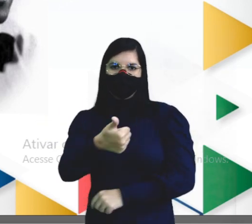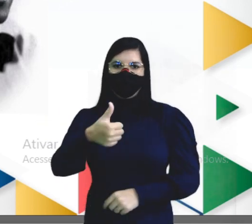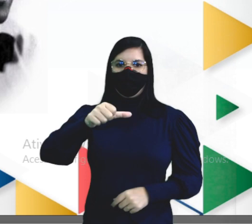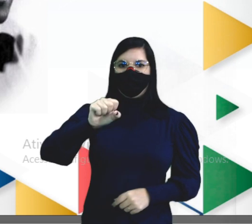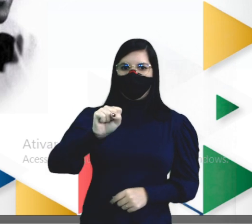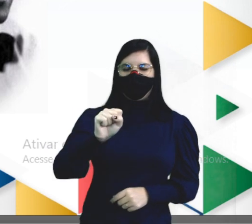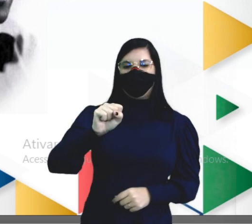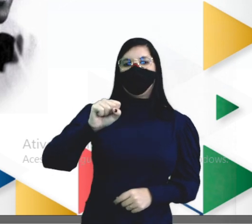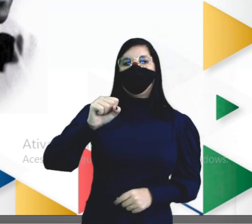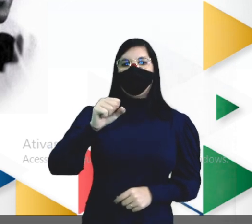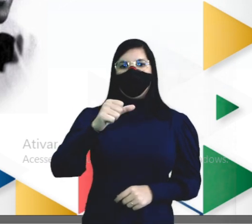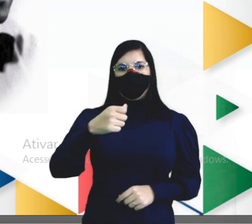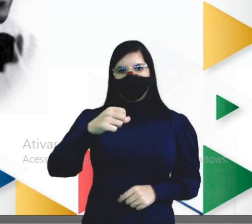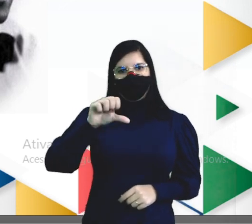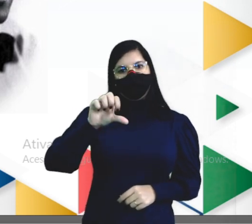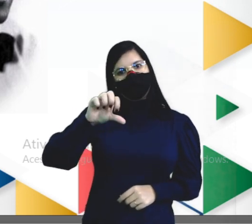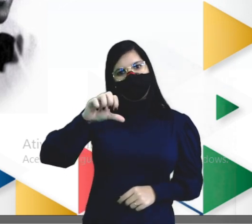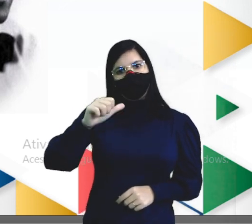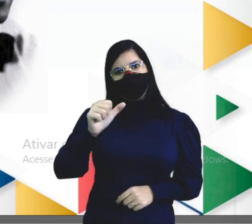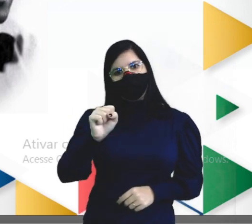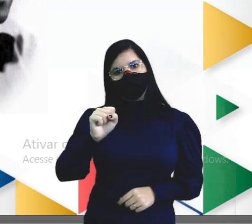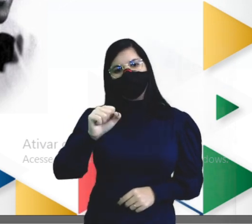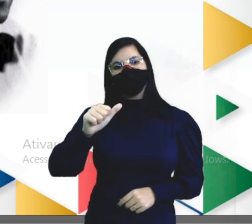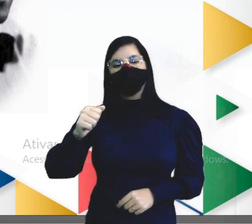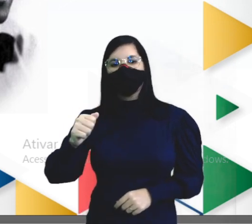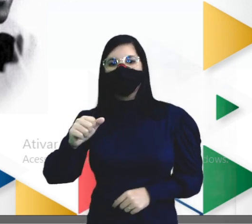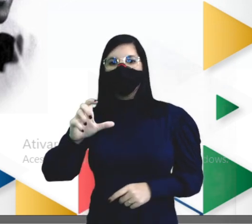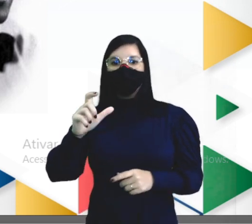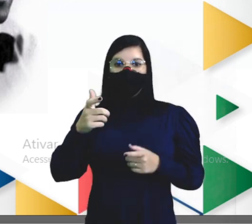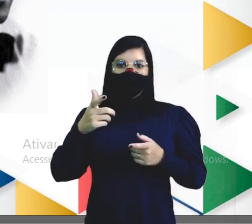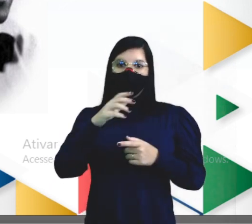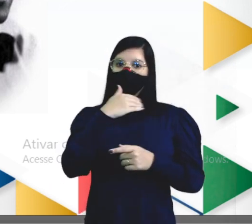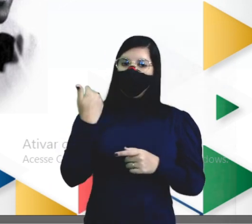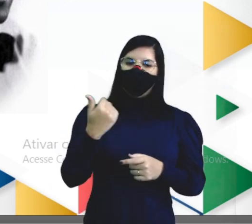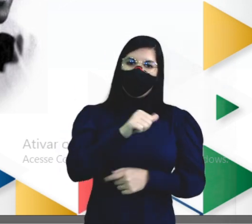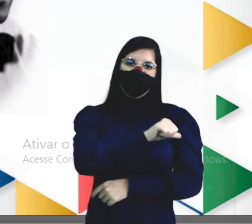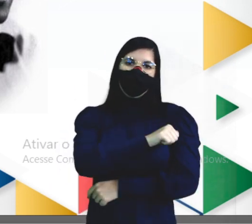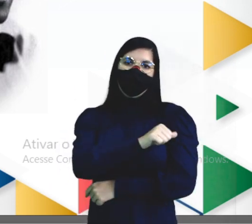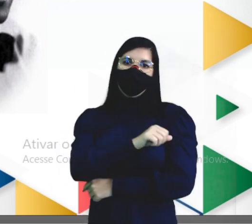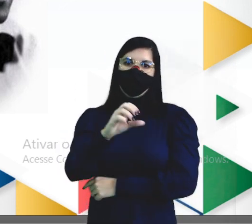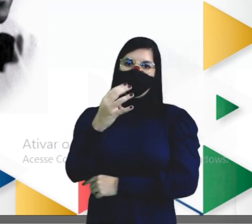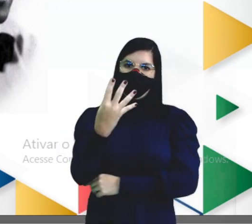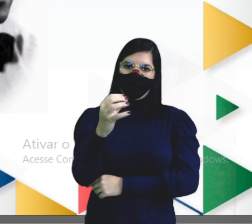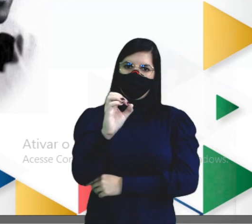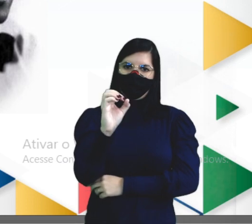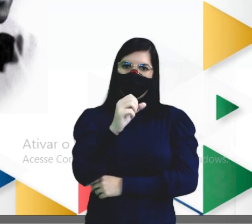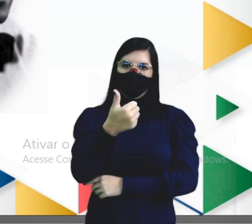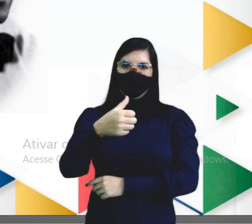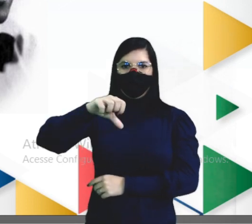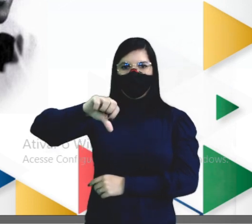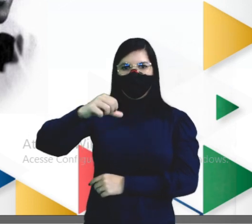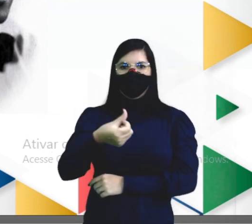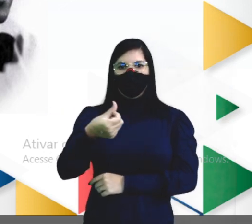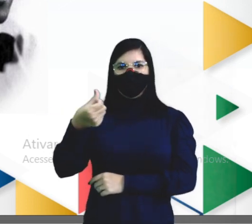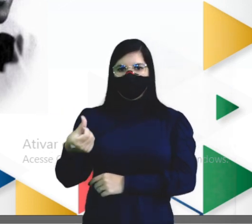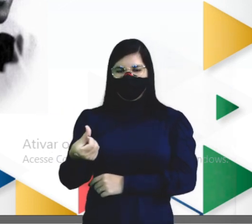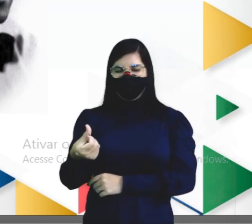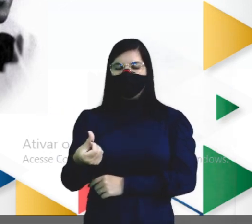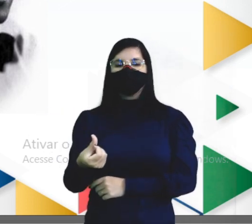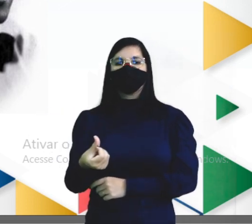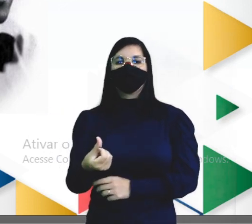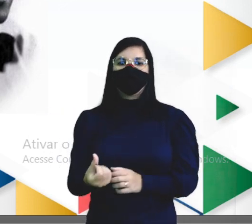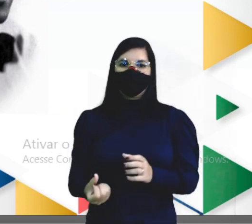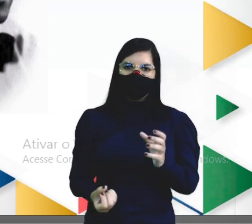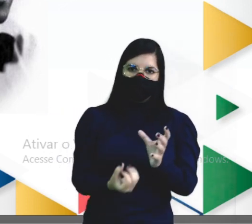1898 e faleceu também no Rio de Janeiro em 4 de outubro de 1966. Né? Foi um